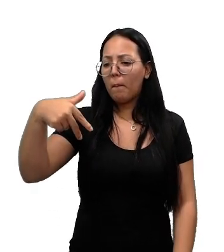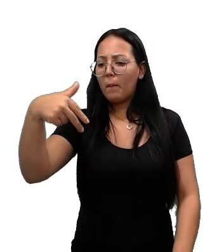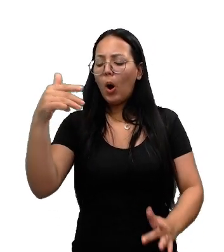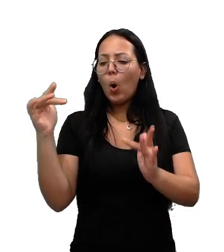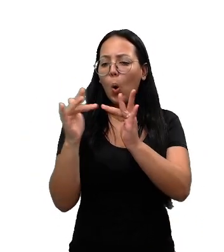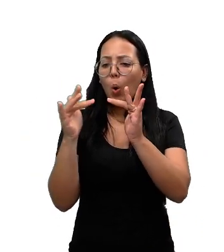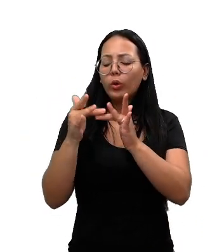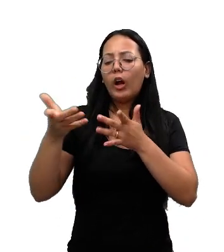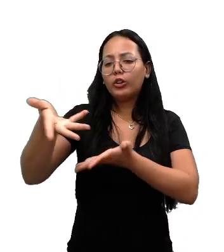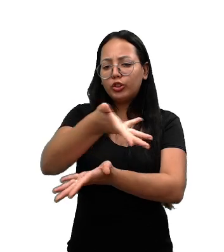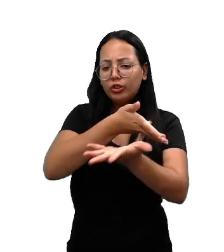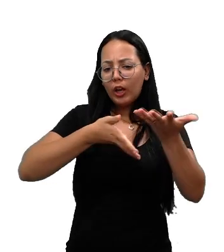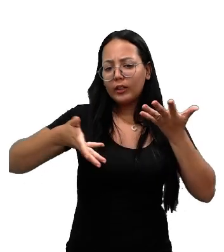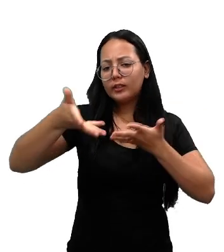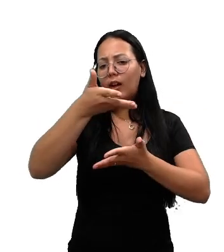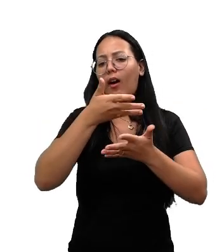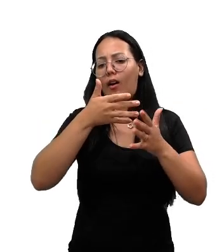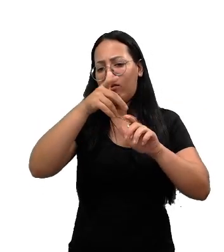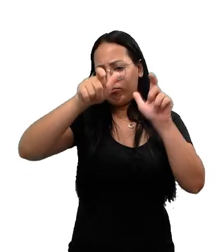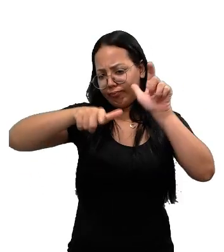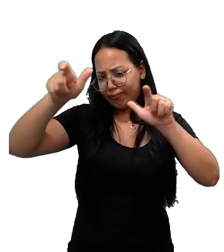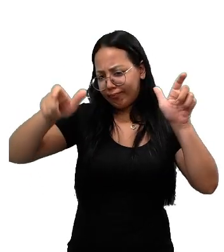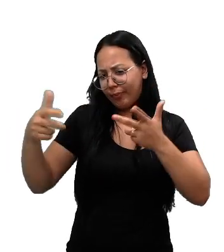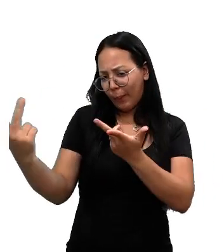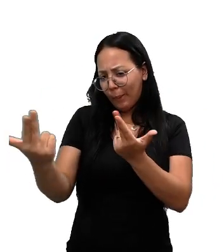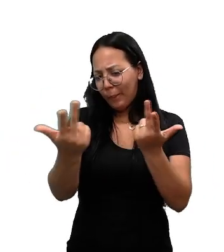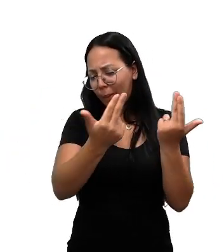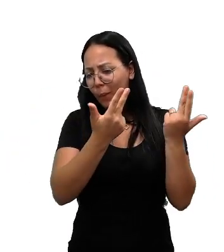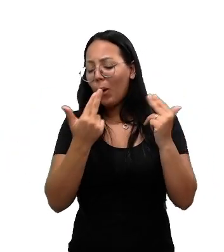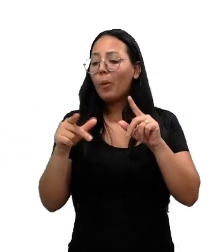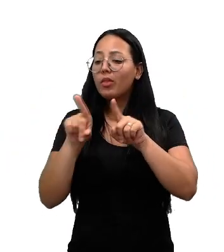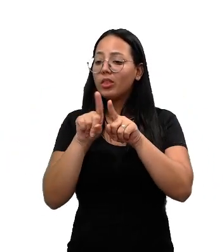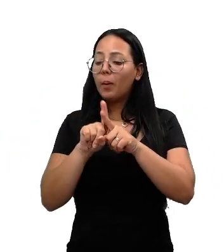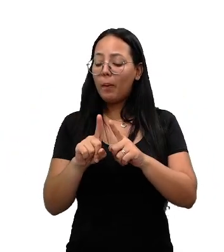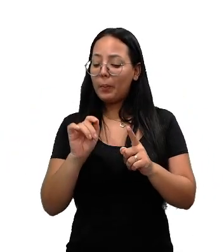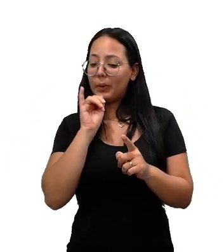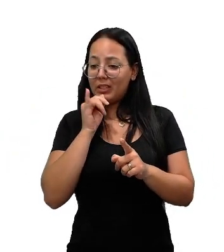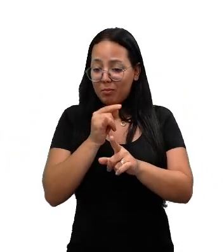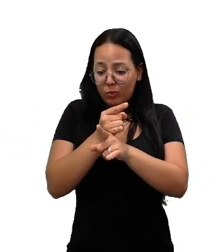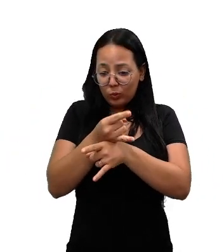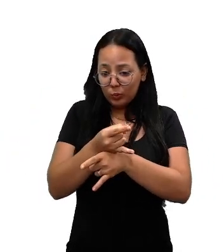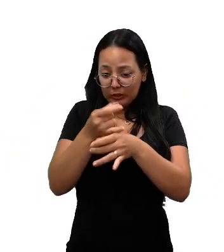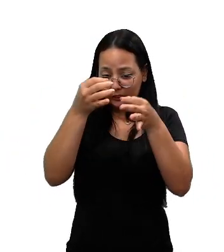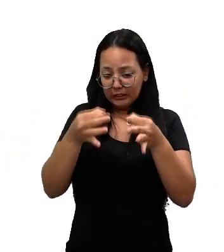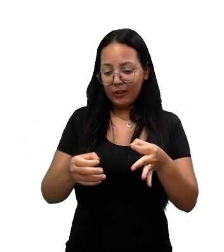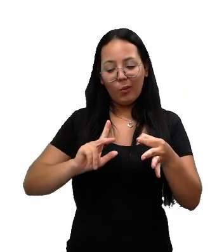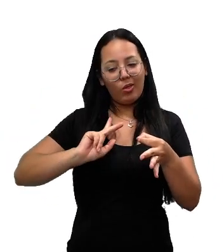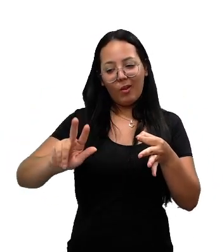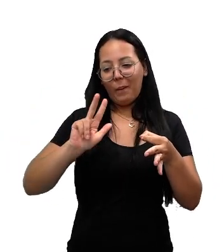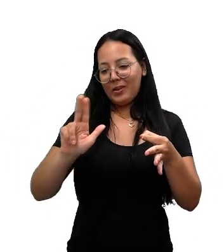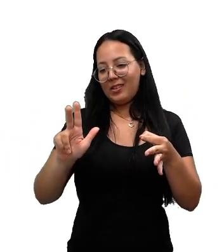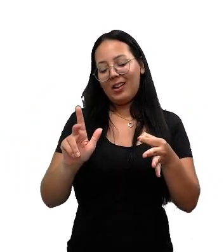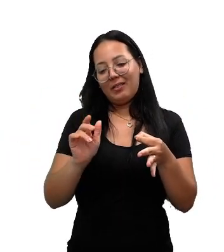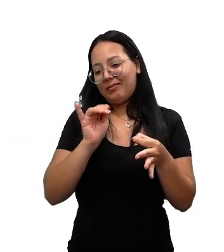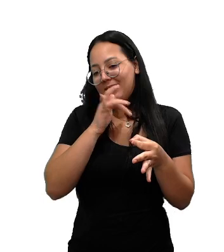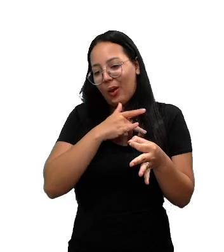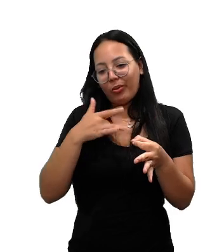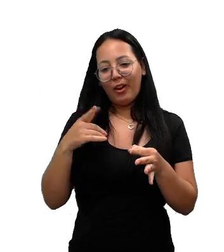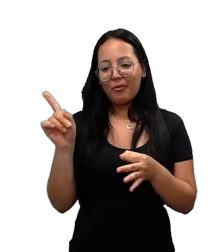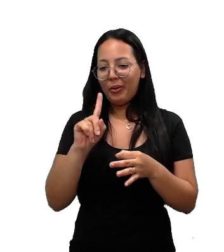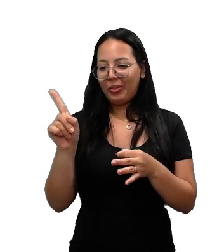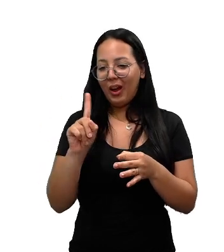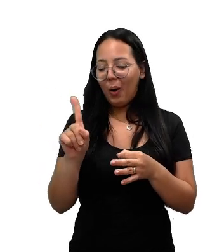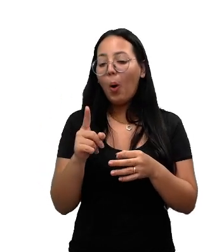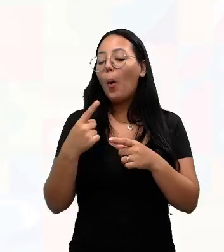entre os nossos pares e iguais, né, e que essas posturas elas não são saudáveis, elas não são corretas, elas não foram